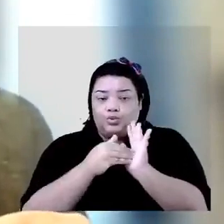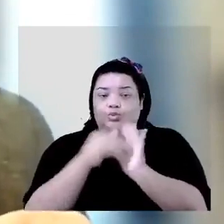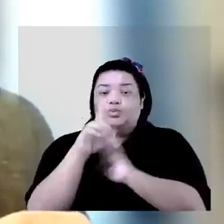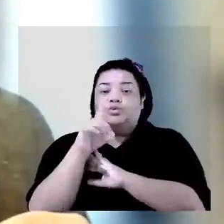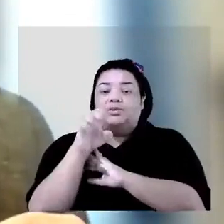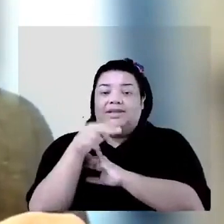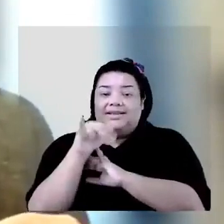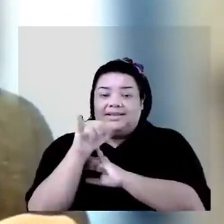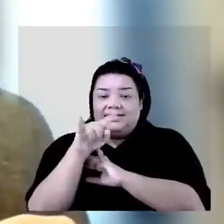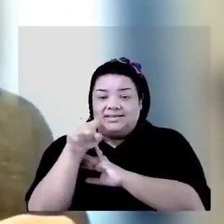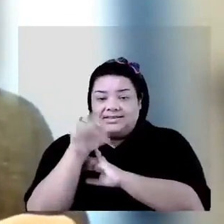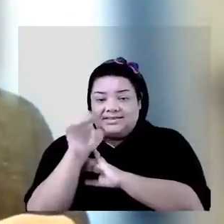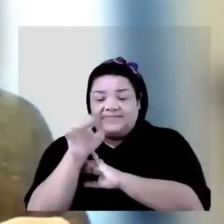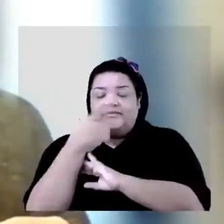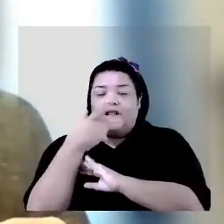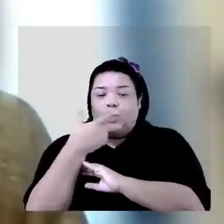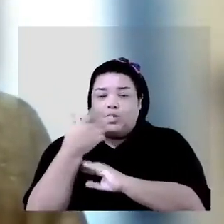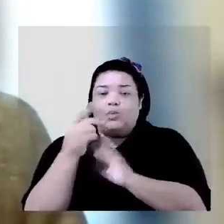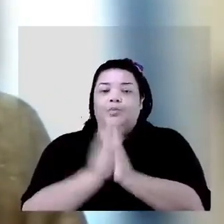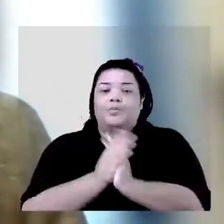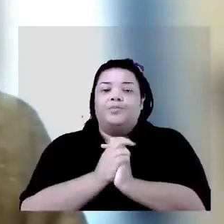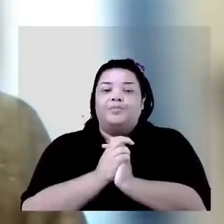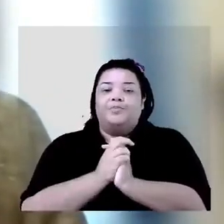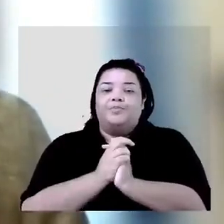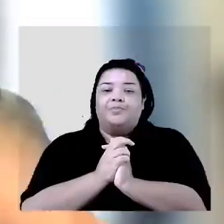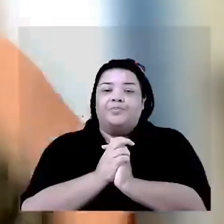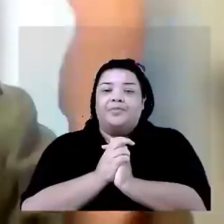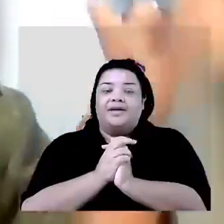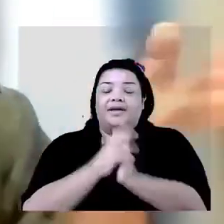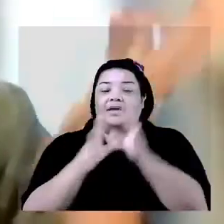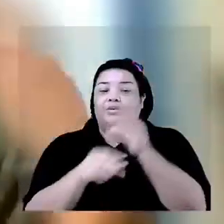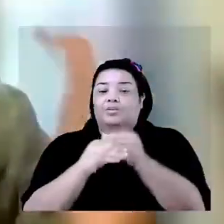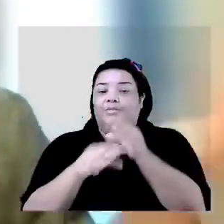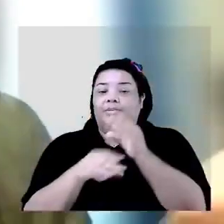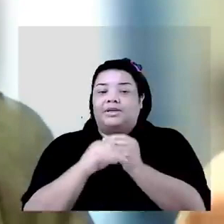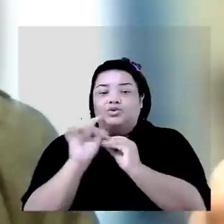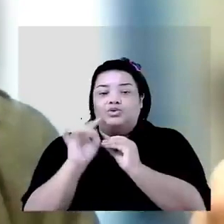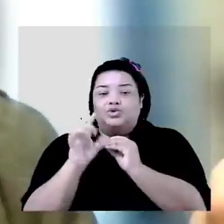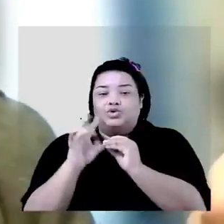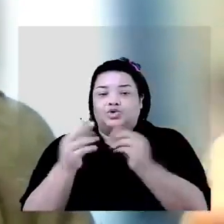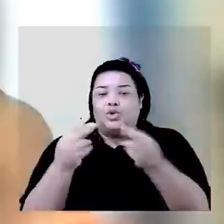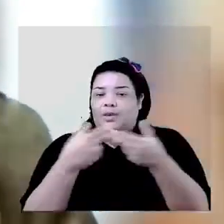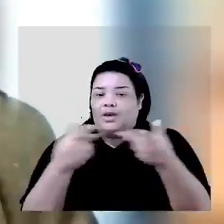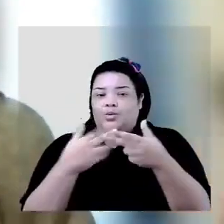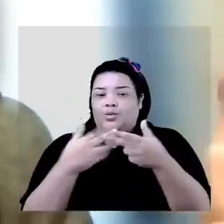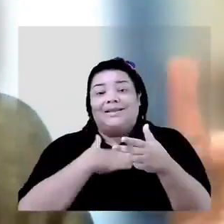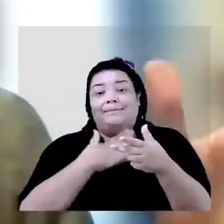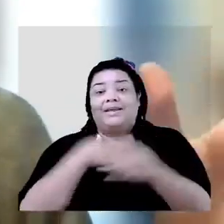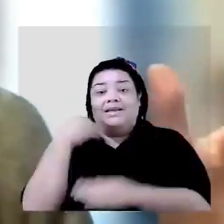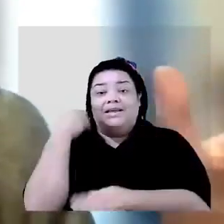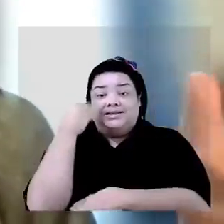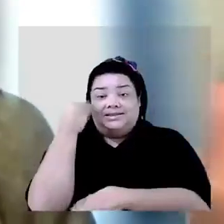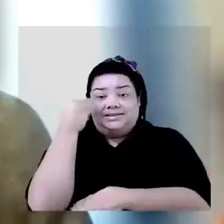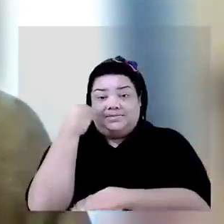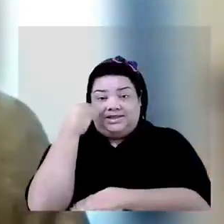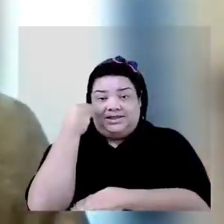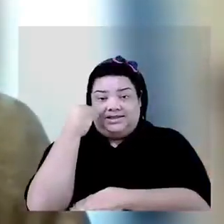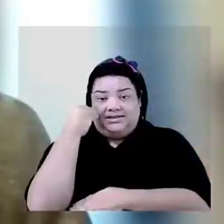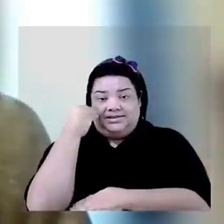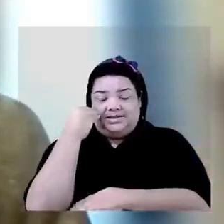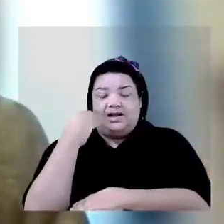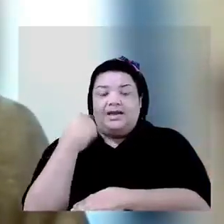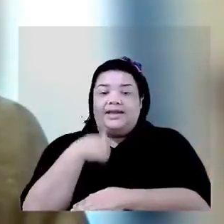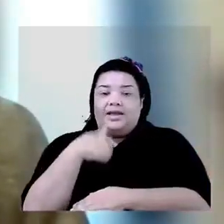Falou, e acrescento só, talvez, uma coisa que é da minha experiência, tá? Eu coordenei a